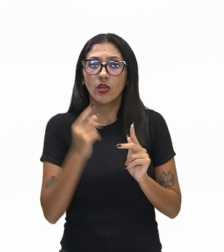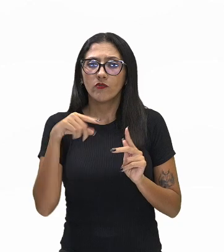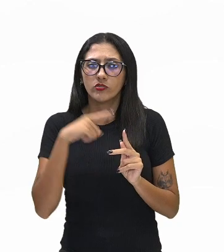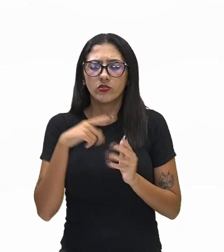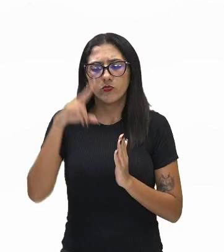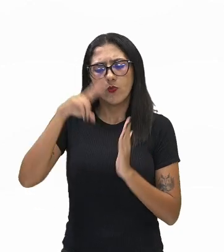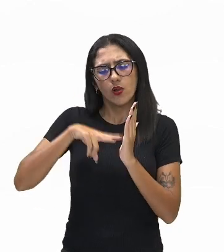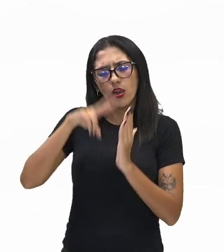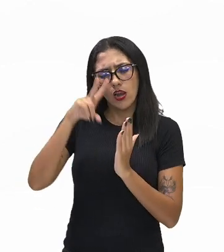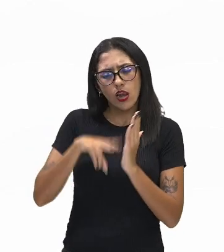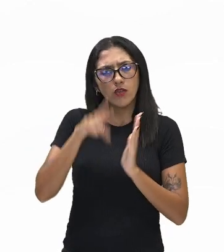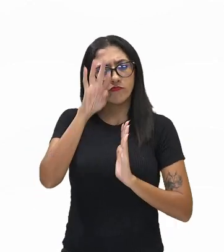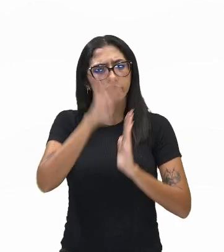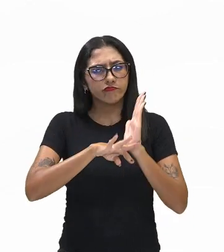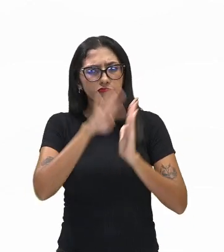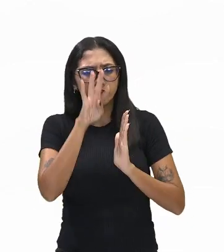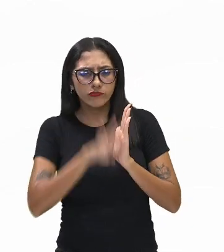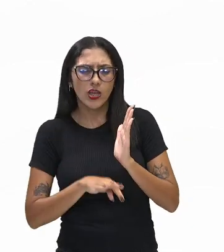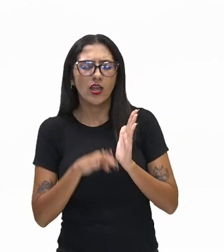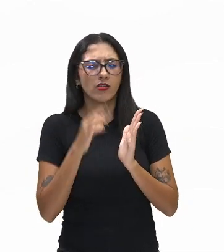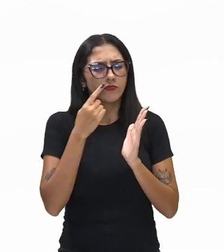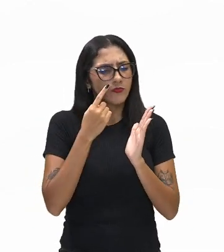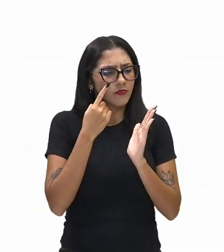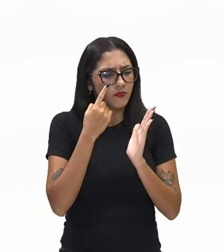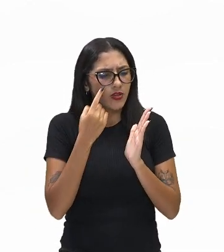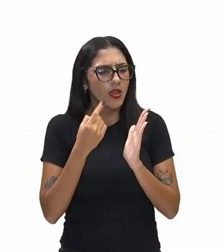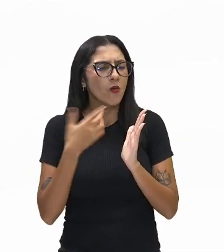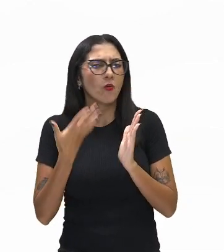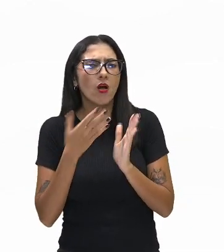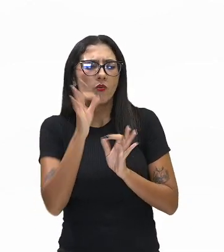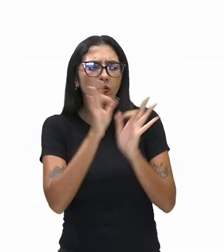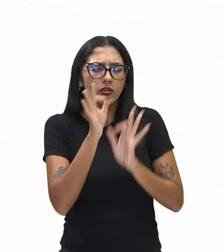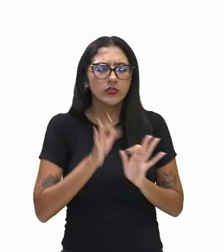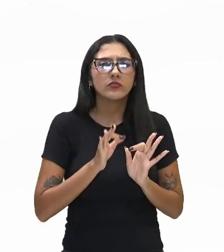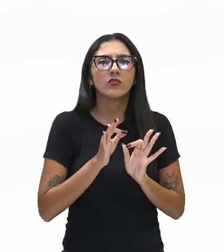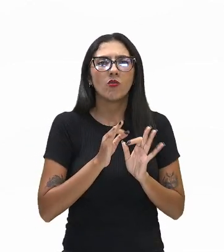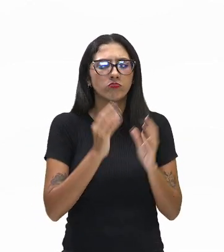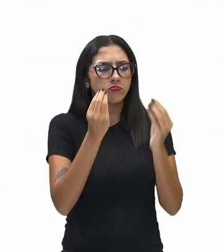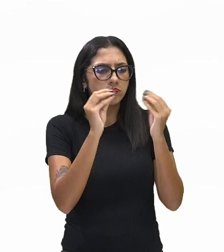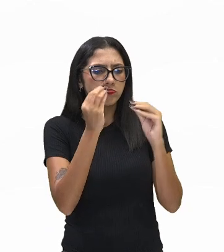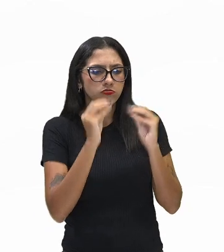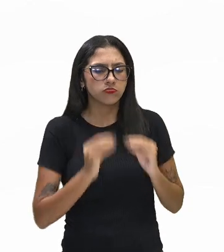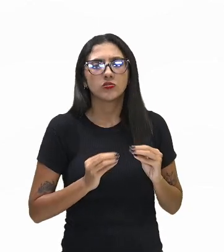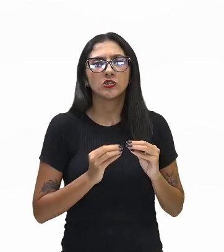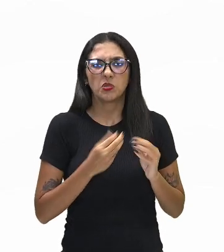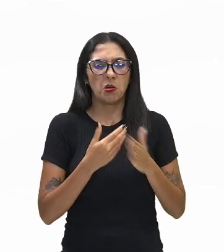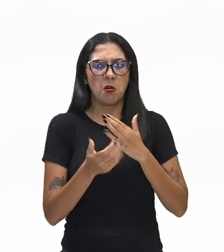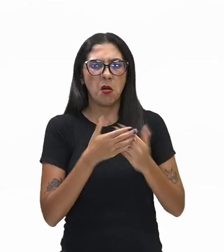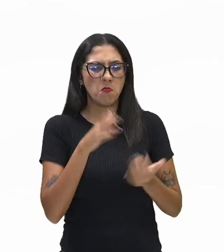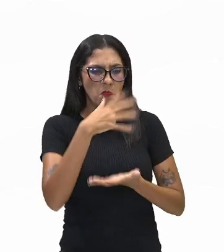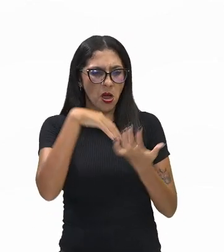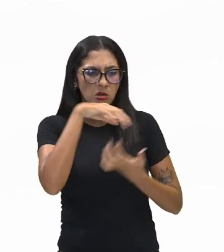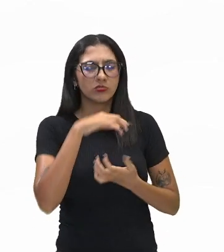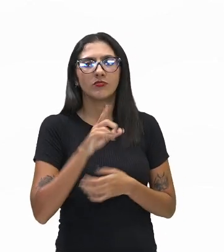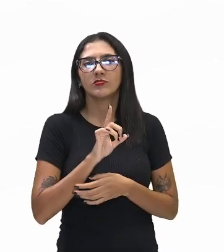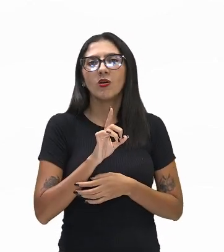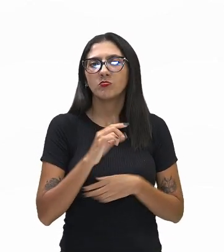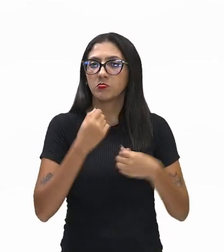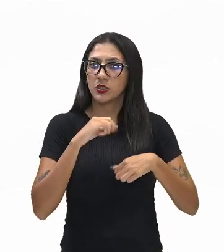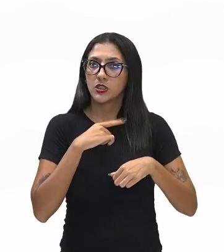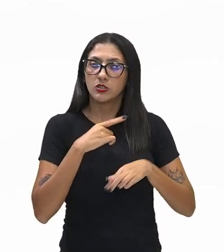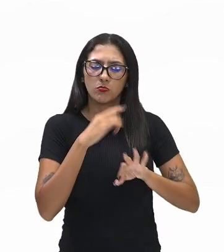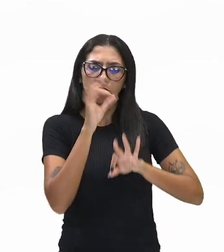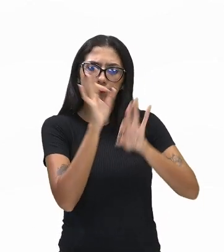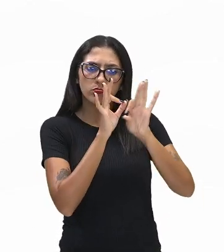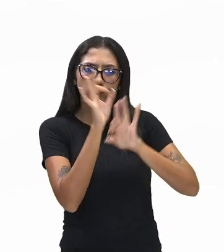pontos principais e vai colocar lá, organizando. Não é também de qualquer jeito. Você viu lá no resumo,